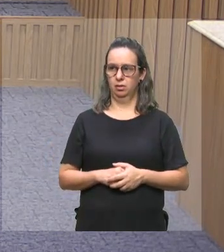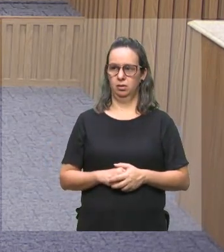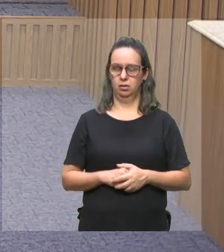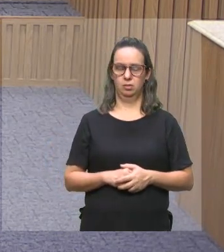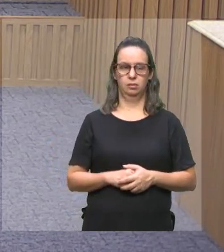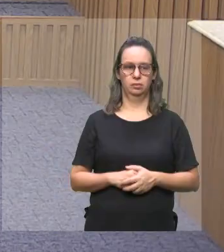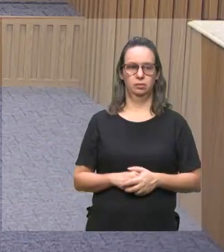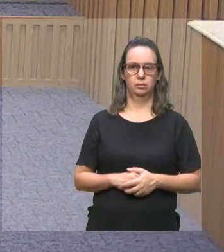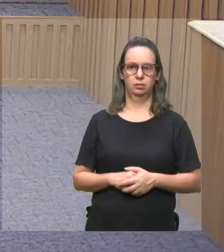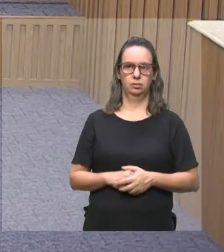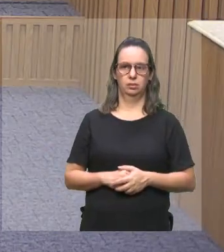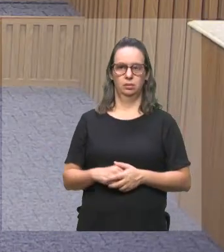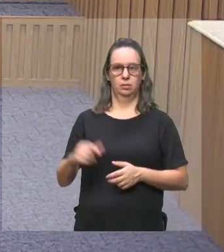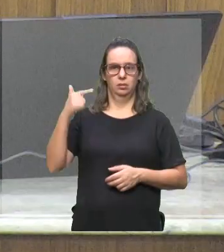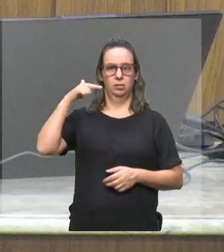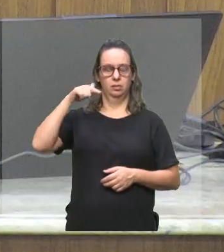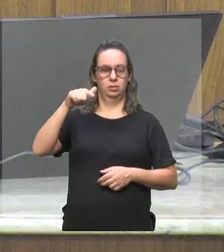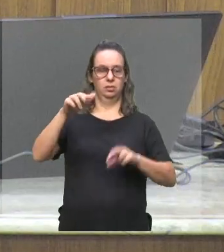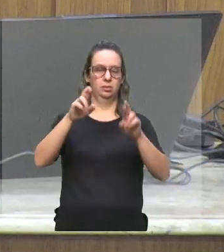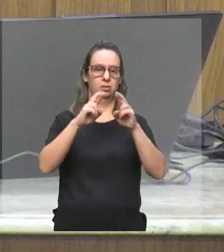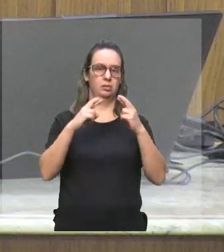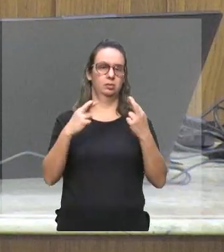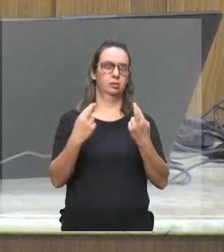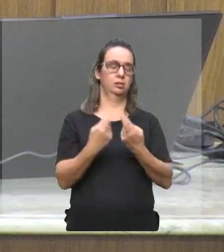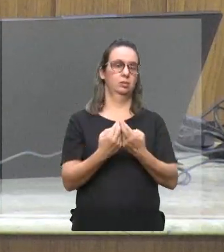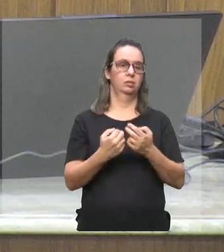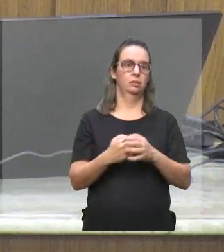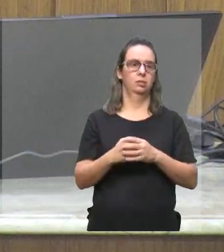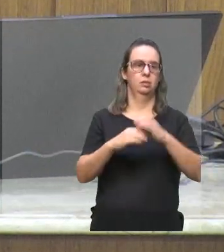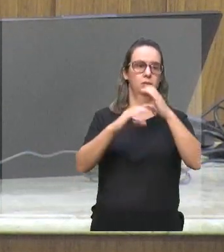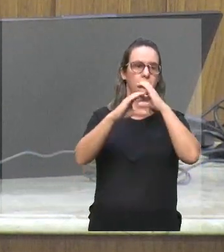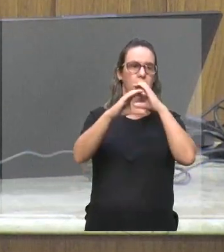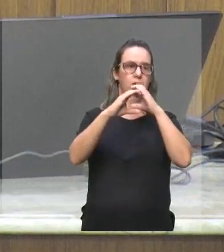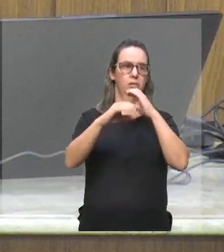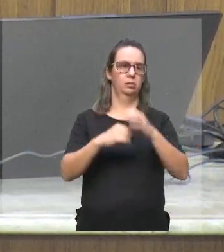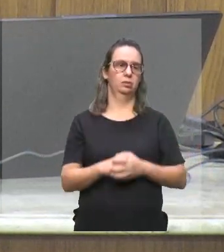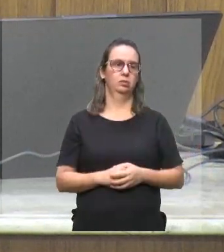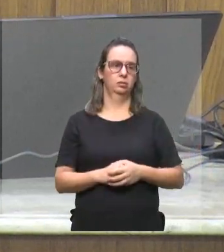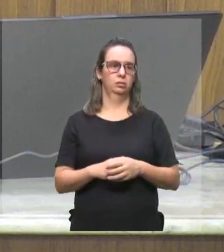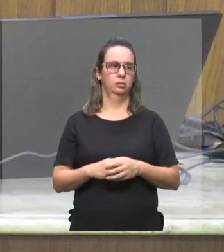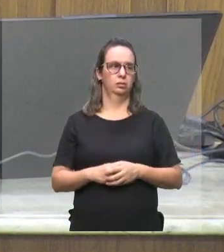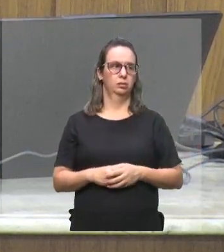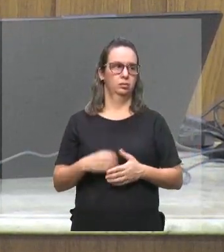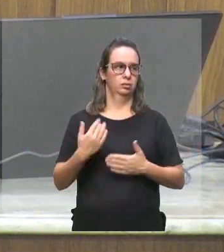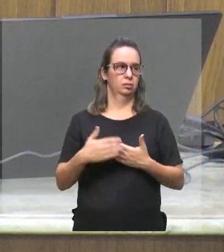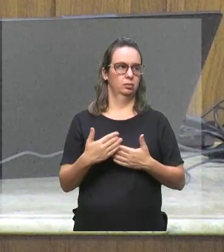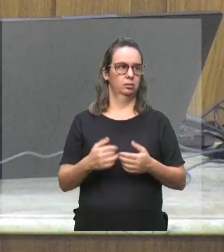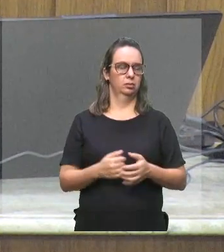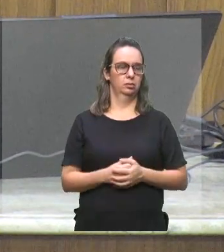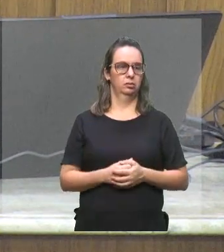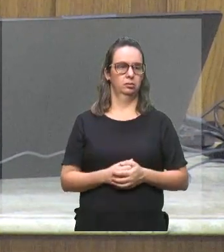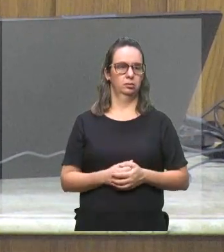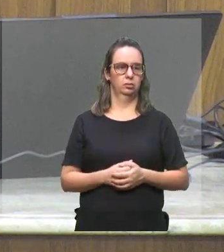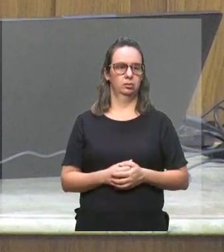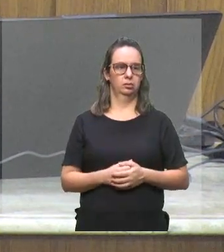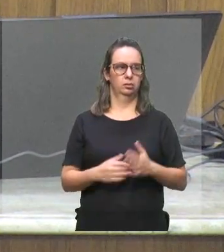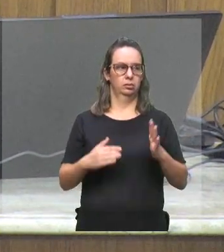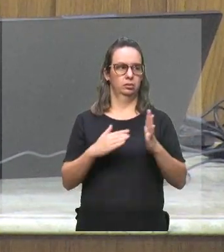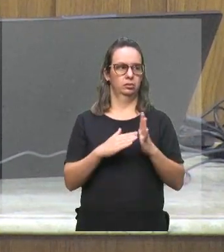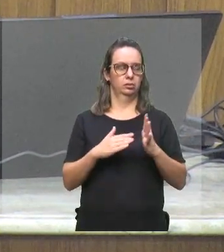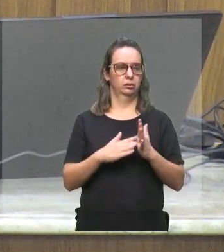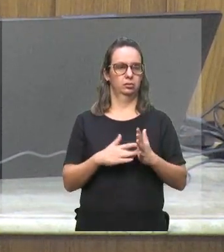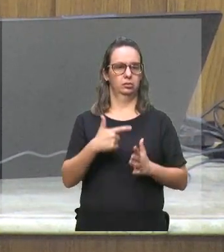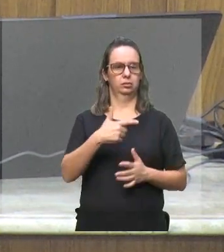Dando continuidade à sessão, passaremos para a comunicação de lideranças, comissões e frentes parlamentares até às 20